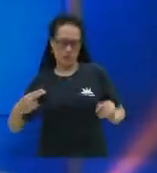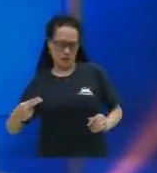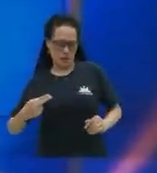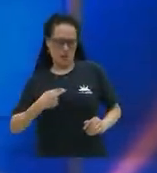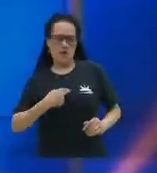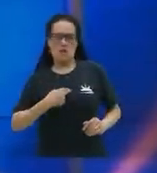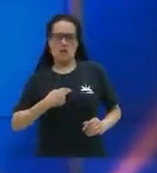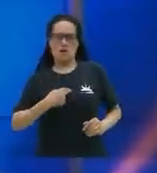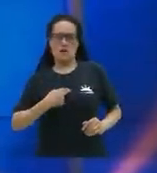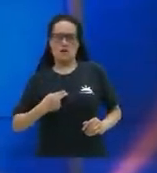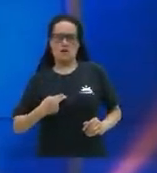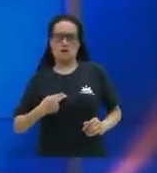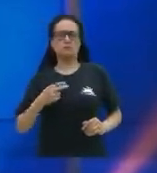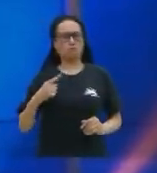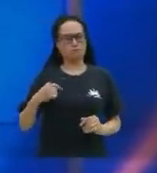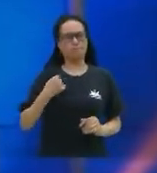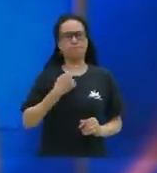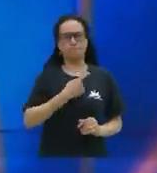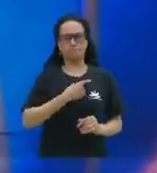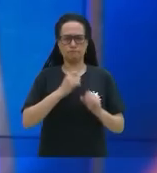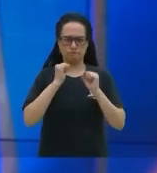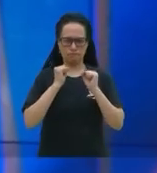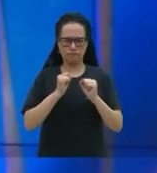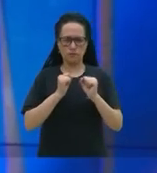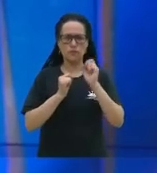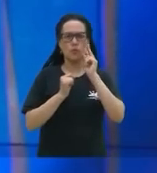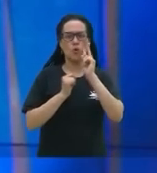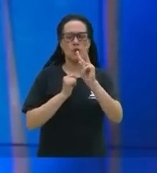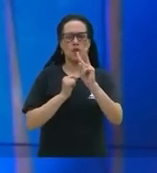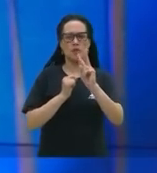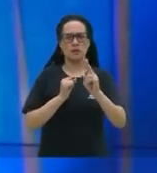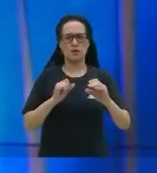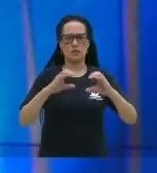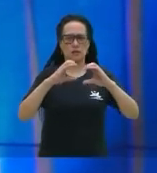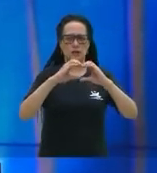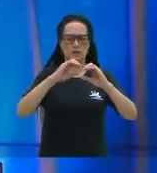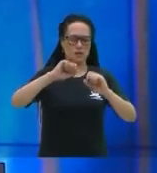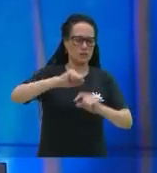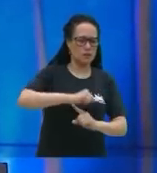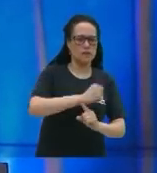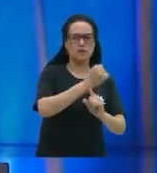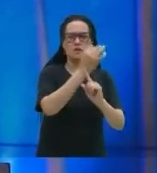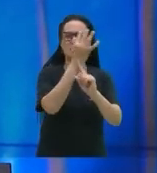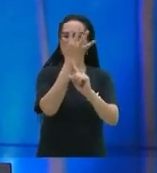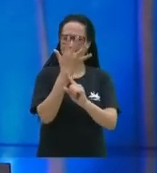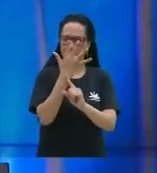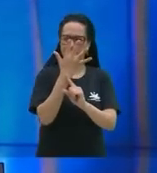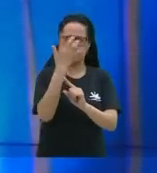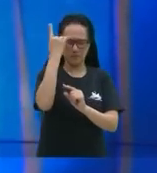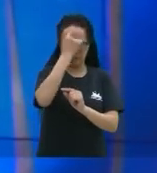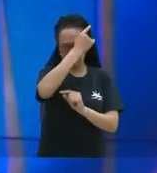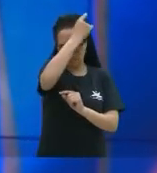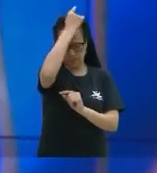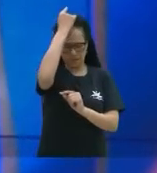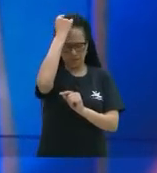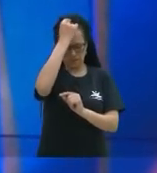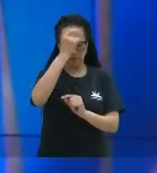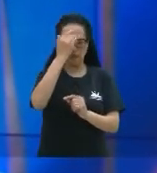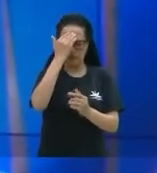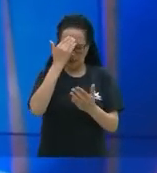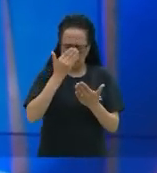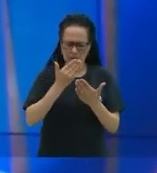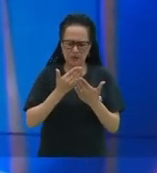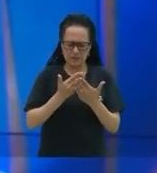soldado, nós podemos olhar o seu coração na hóstia santa. Eu creio, Jesus, que o Senhor tem uma